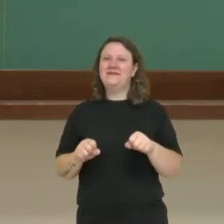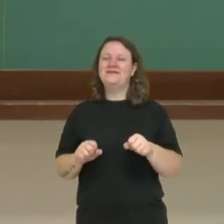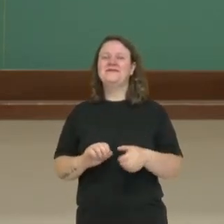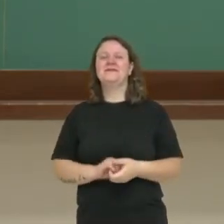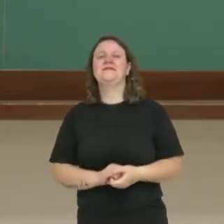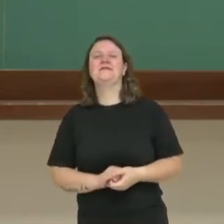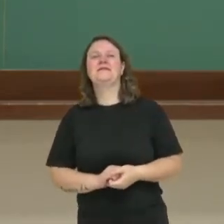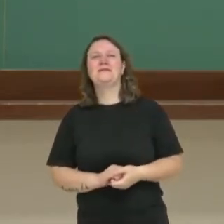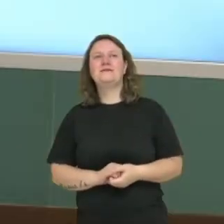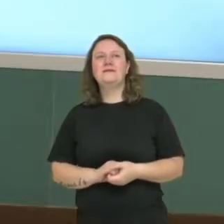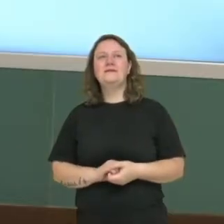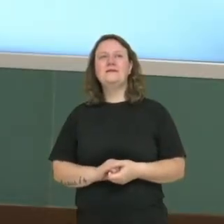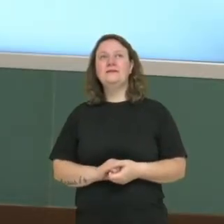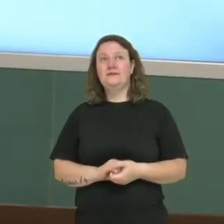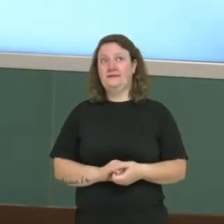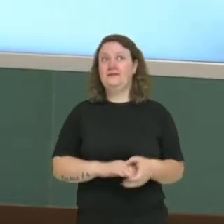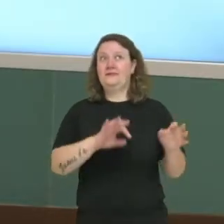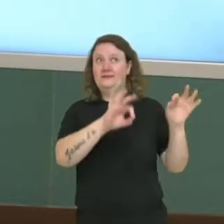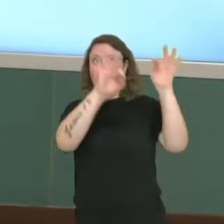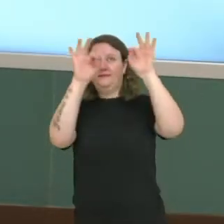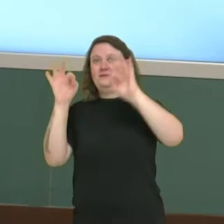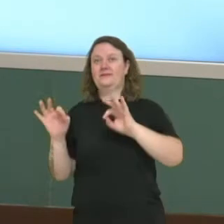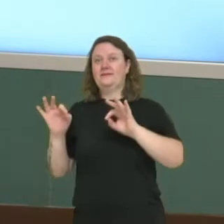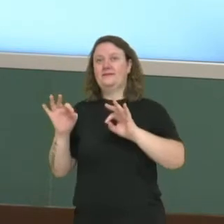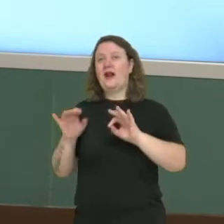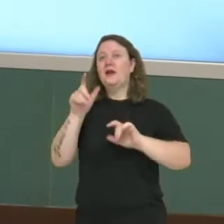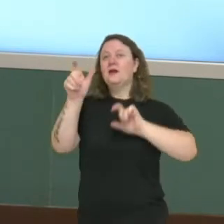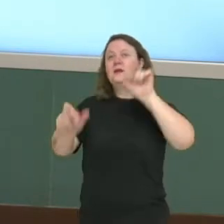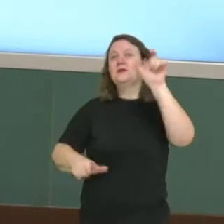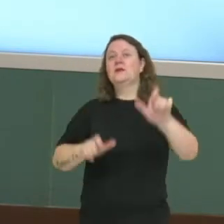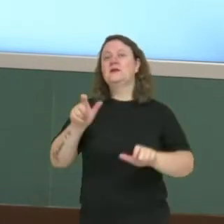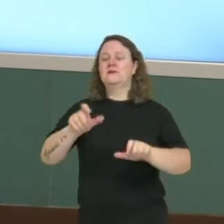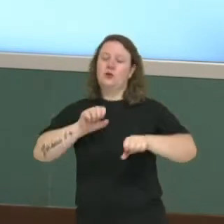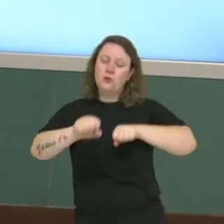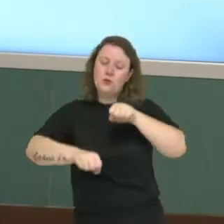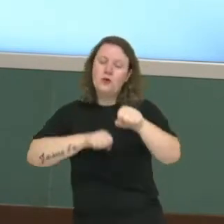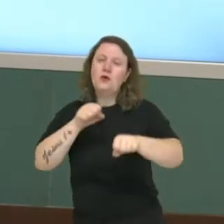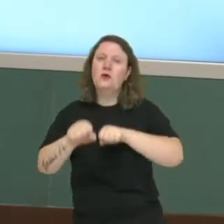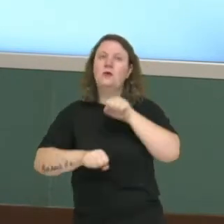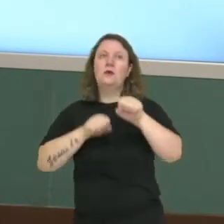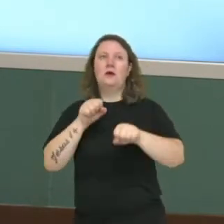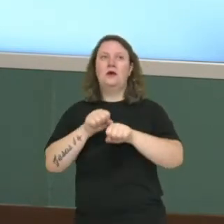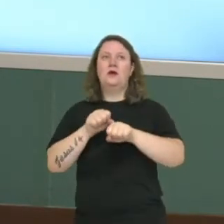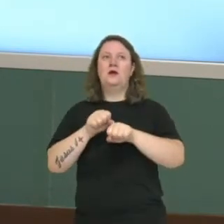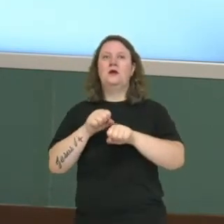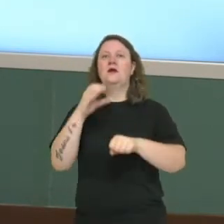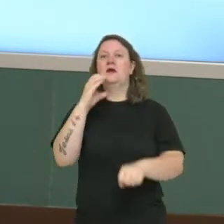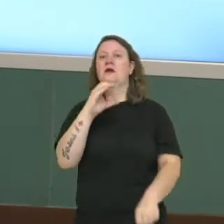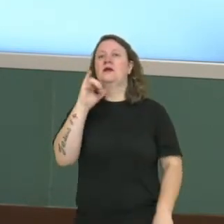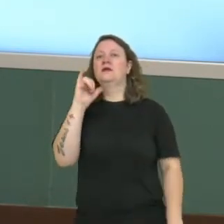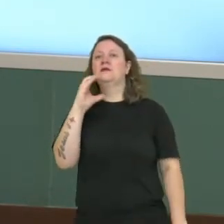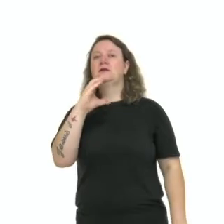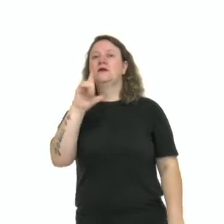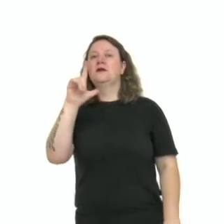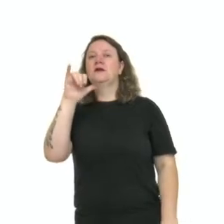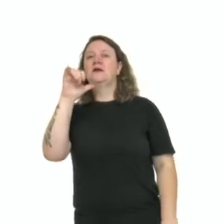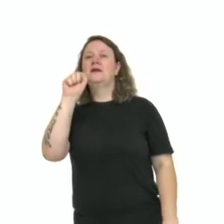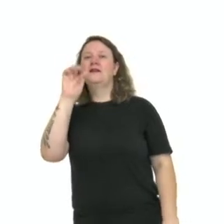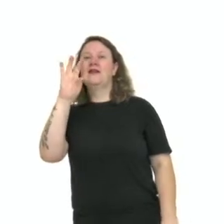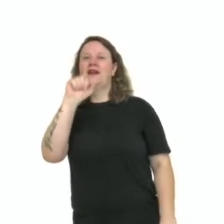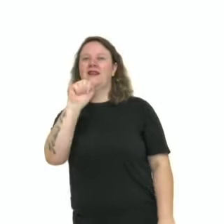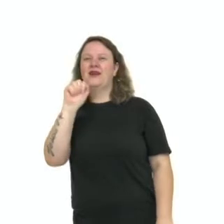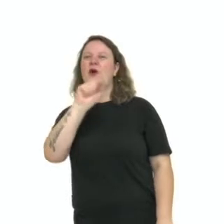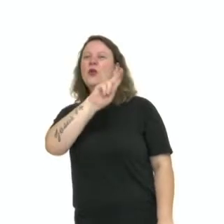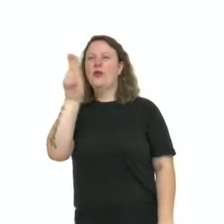Ok? E continuamos então. O praticante de ciclismo é chamado de ciclista. Em uma competição